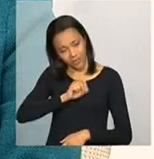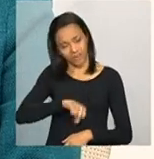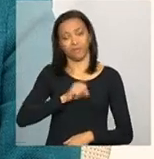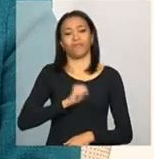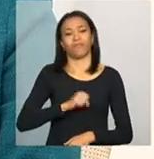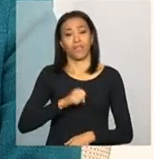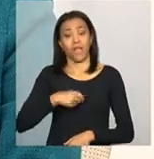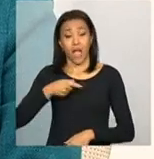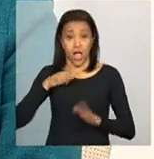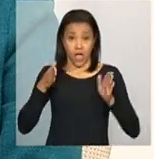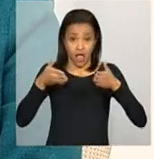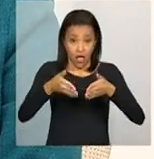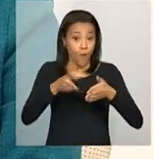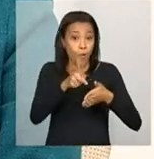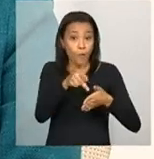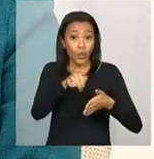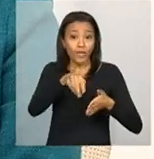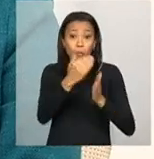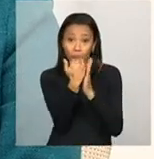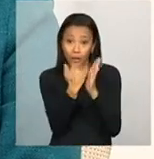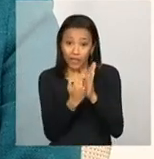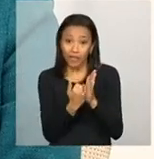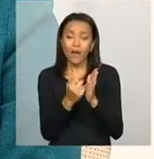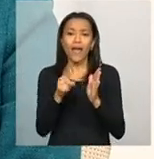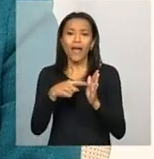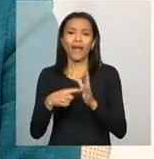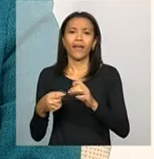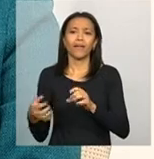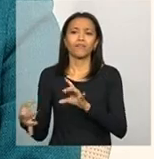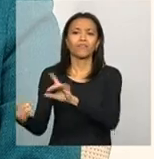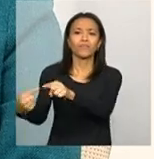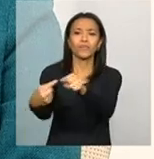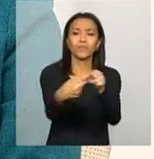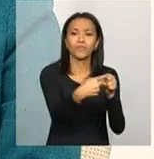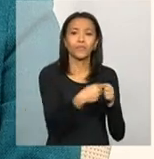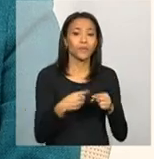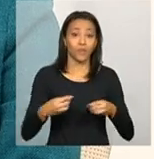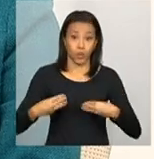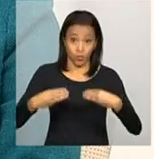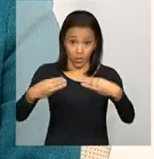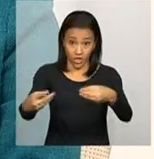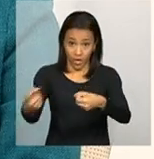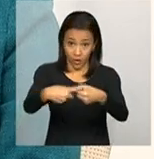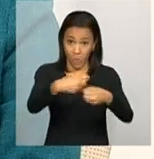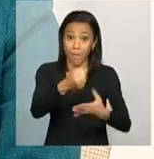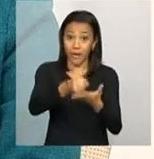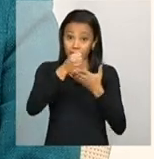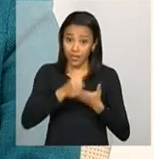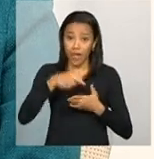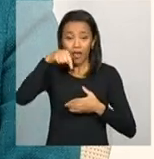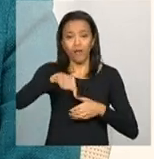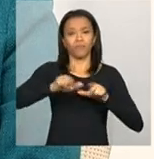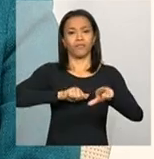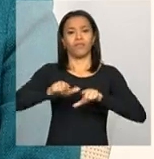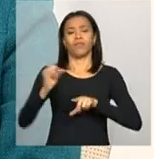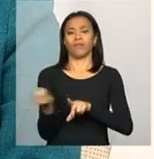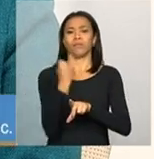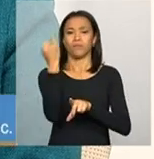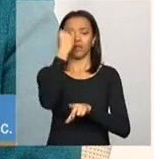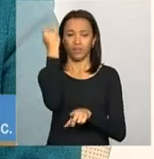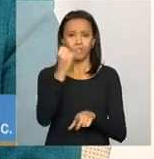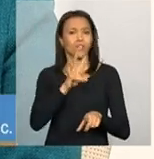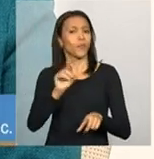fundamental do Pronatec é a articulação, é o trabalho interministerial, não é? Então, é um trabalho importante, é o que será